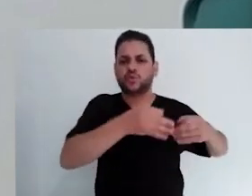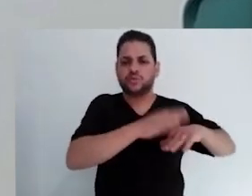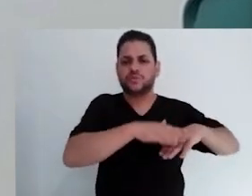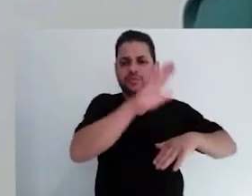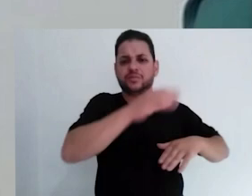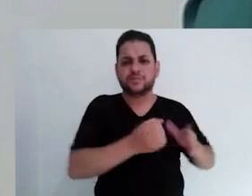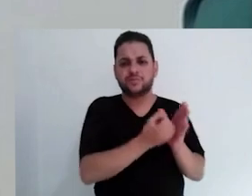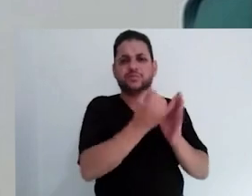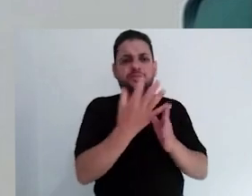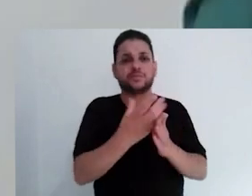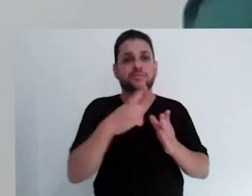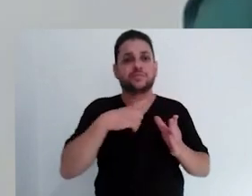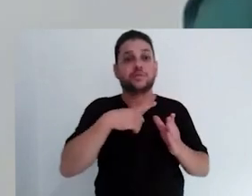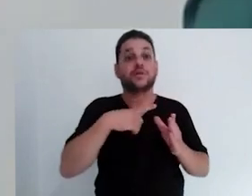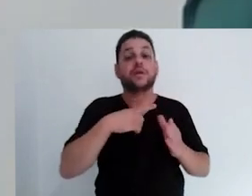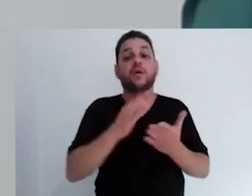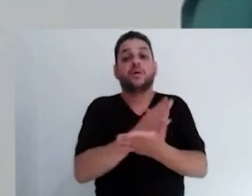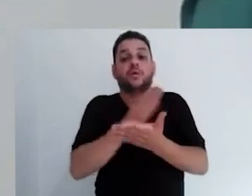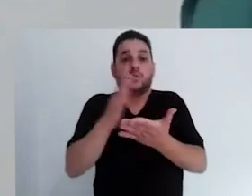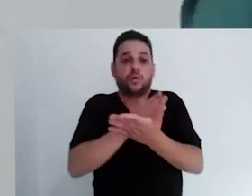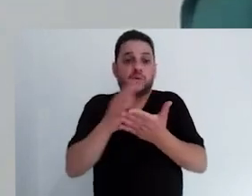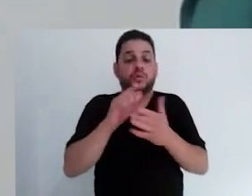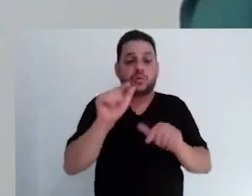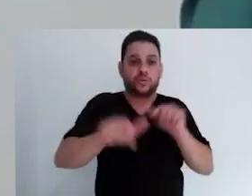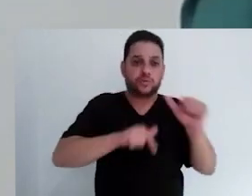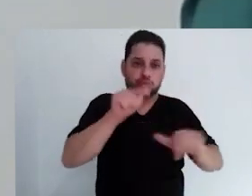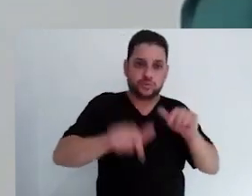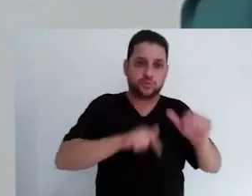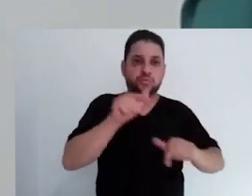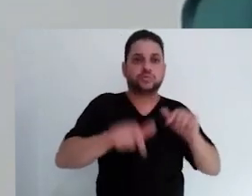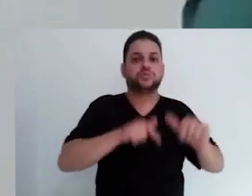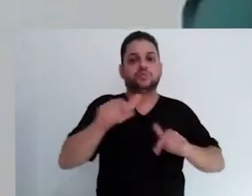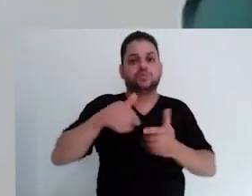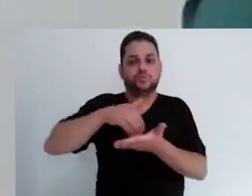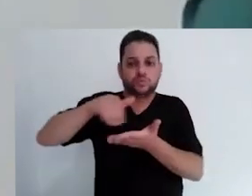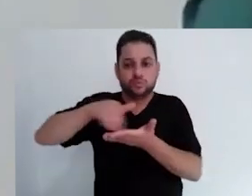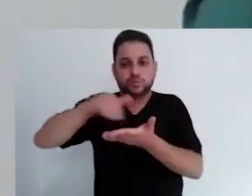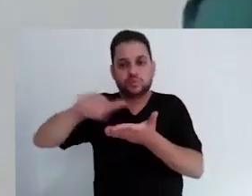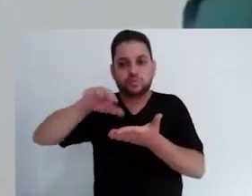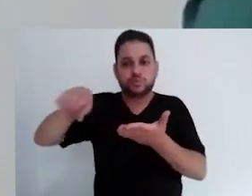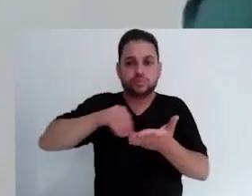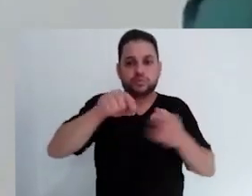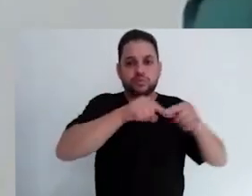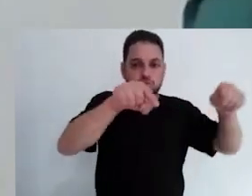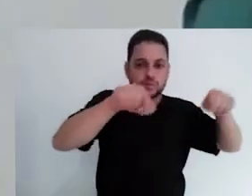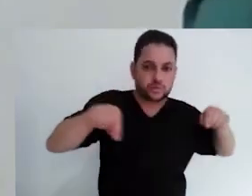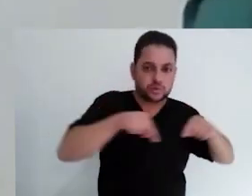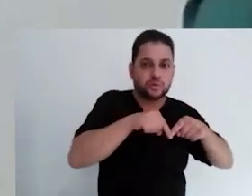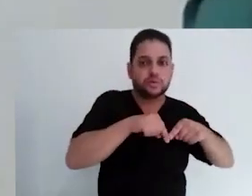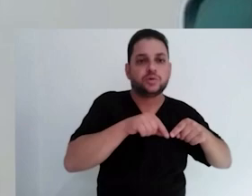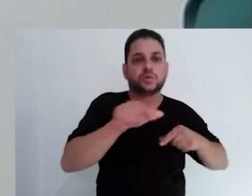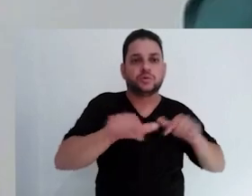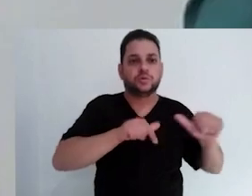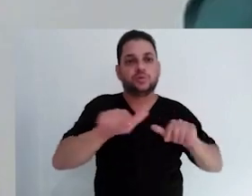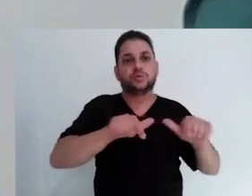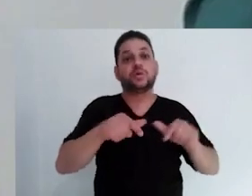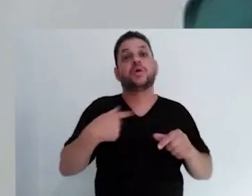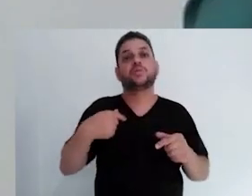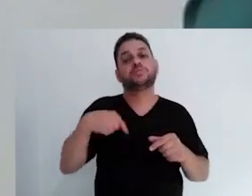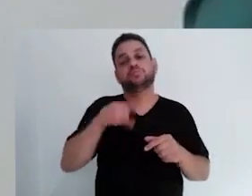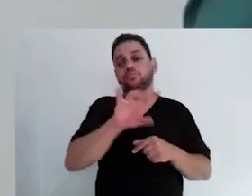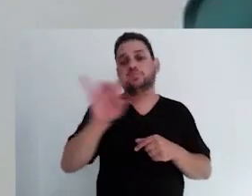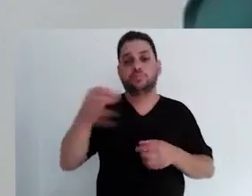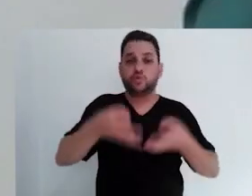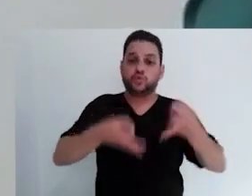um deslocamento de atribuição dos servidores lotados na secretaria para atuar em gabinete. Então, cada juiz consegue trabalhar diretamente com um